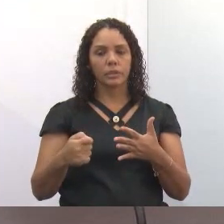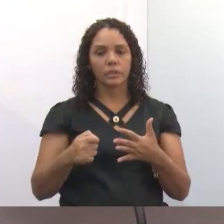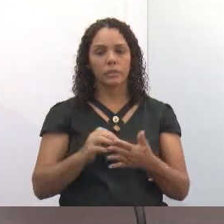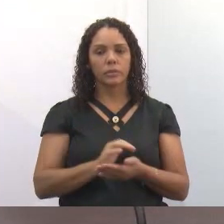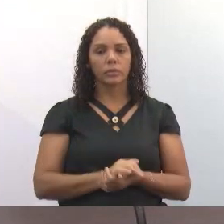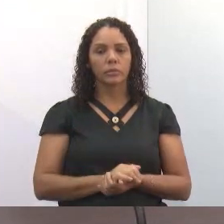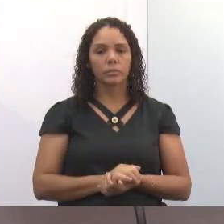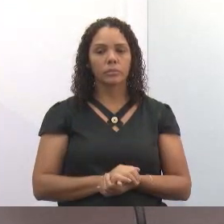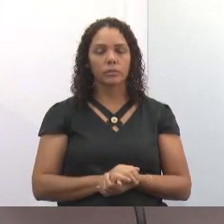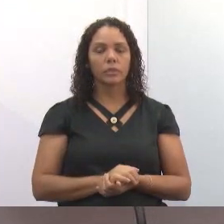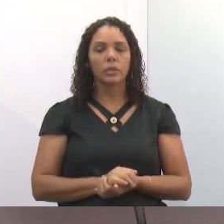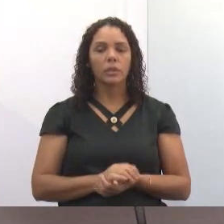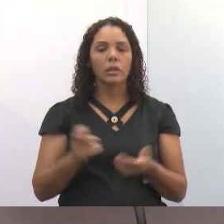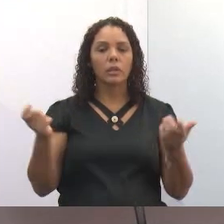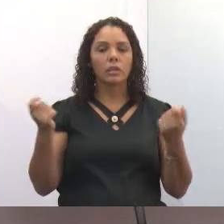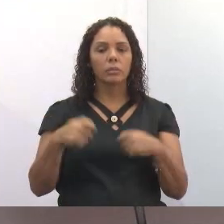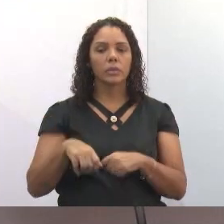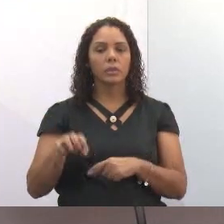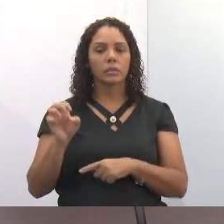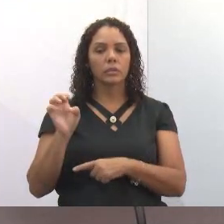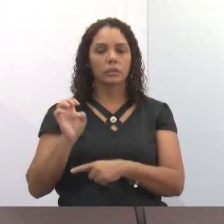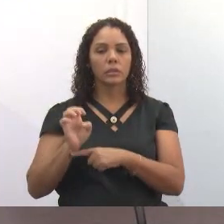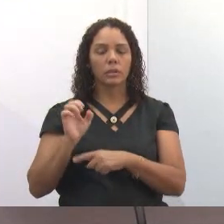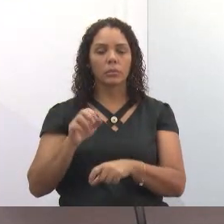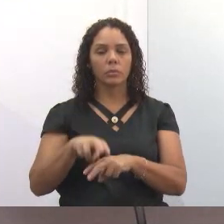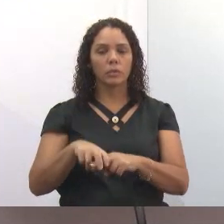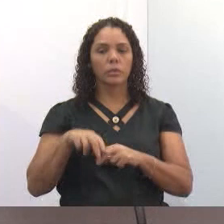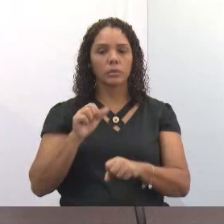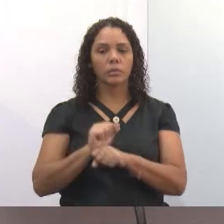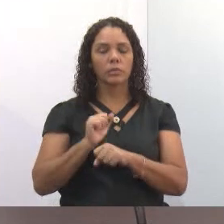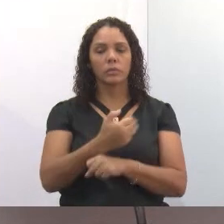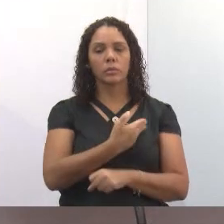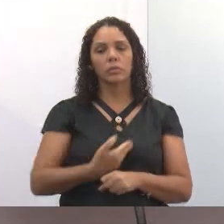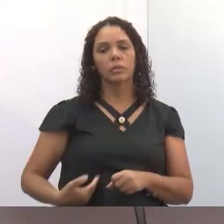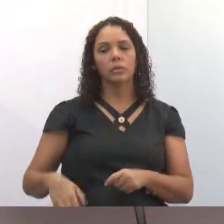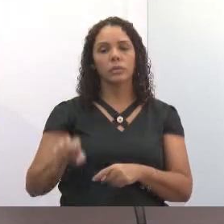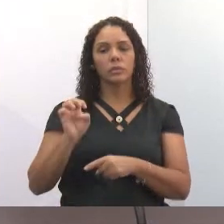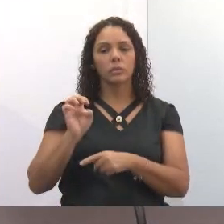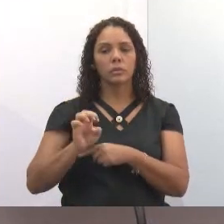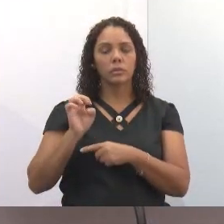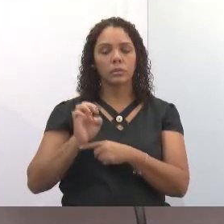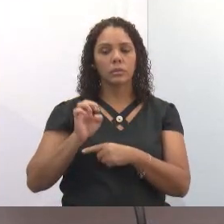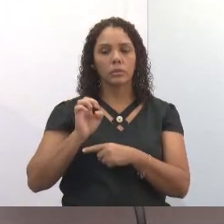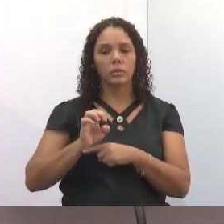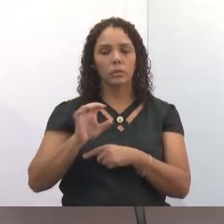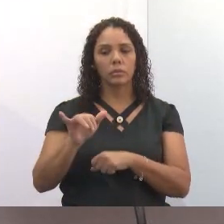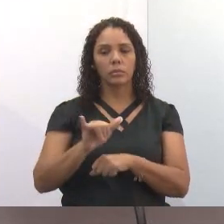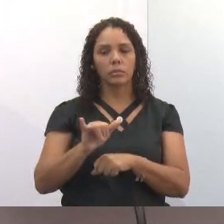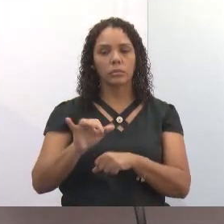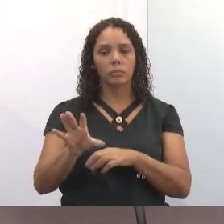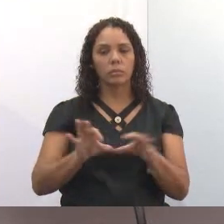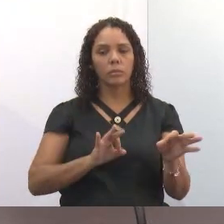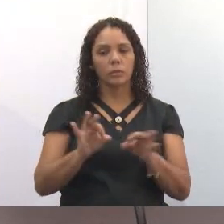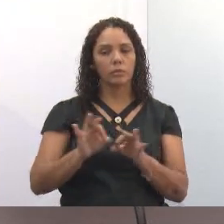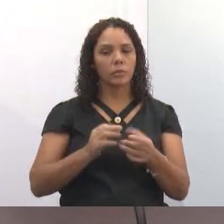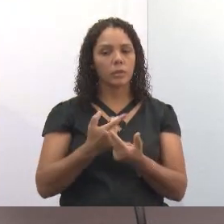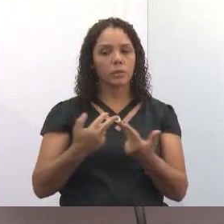competência estadual. Nesse sentido, estamos aguardando que o governo do Estado tome as providências